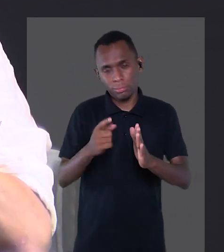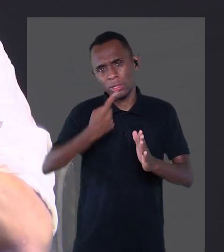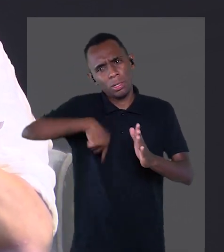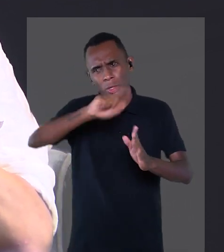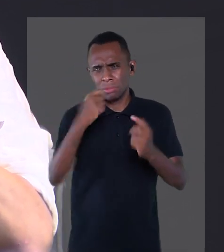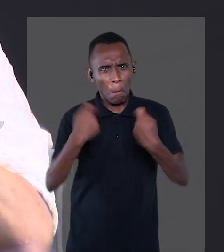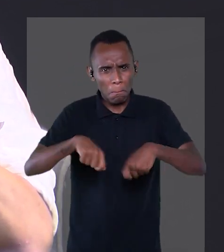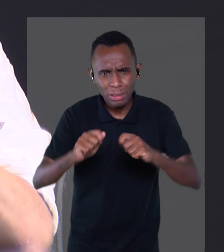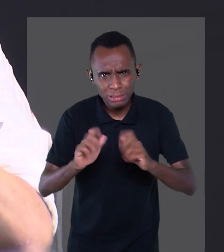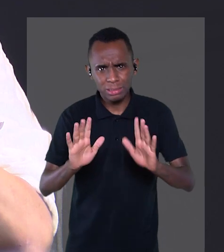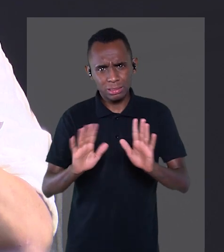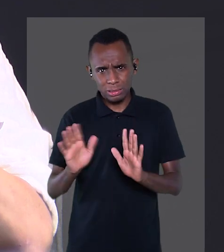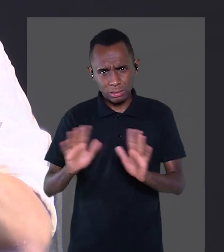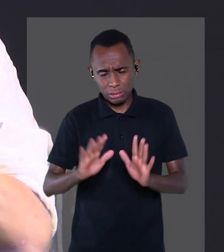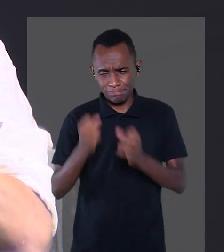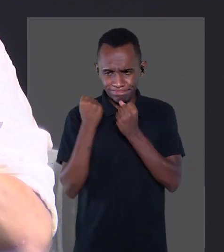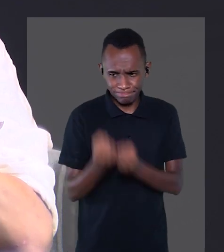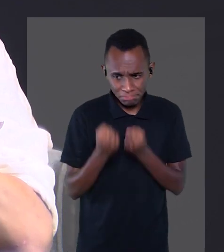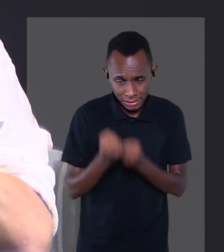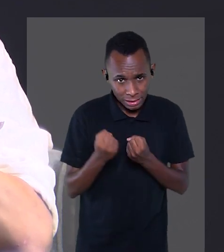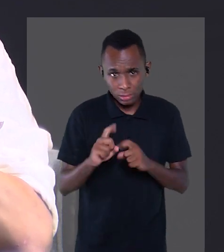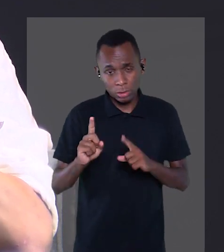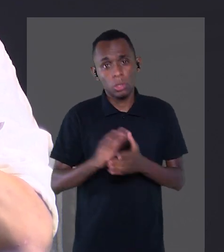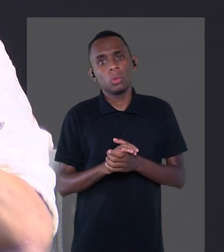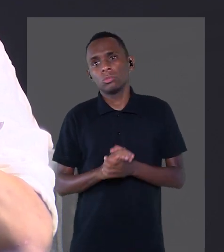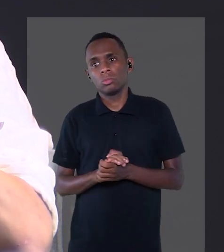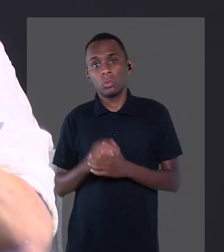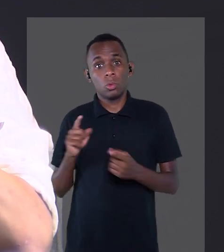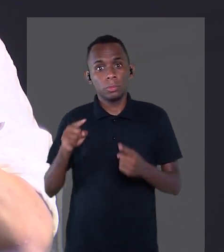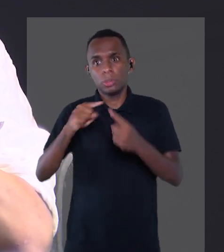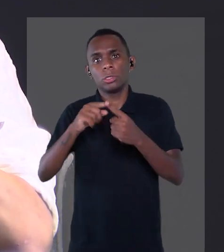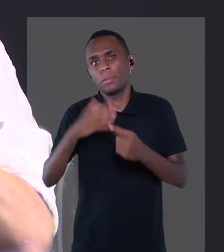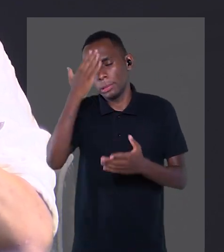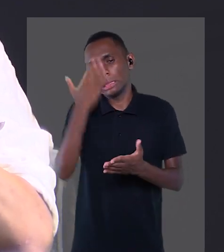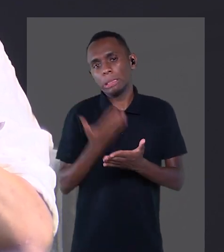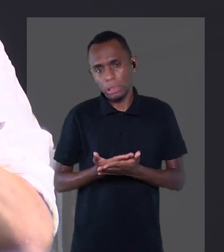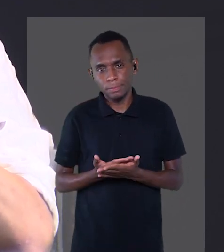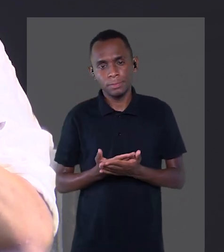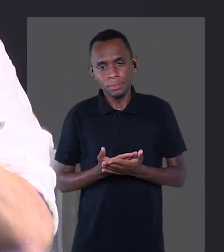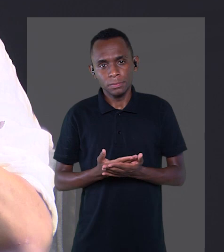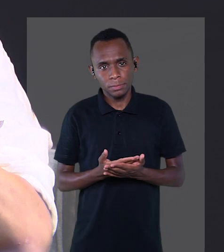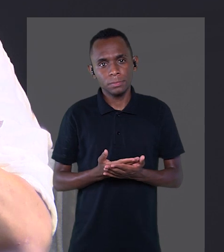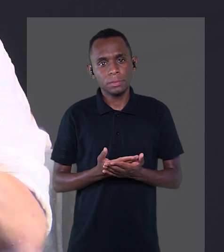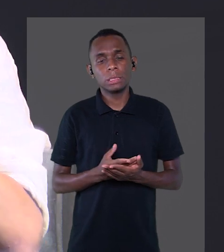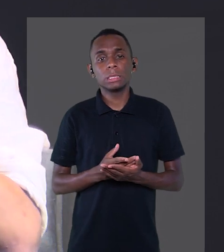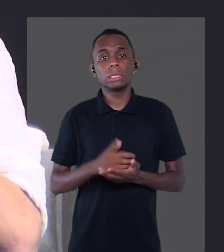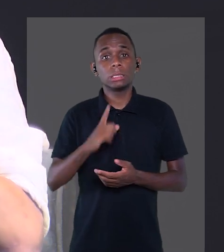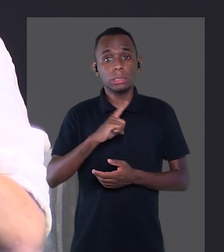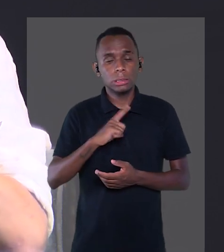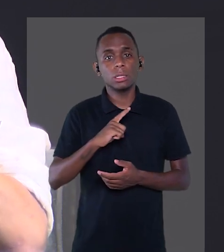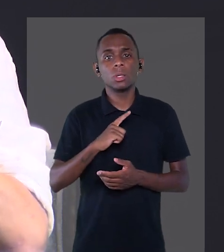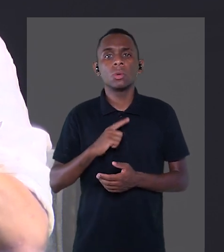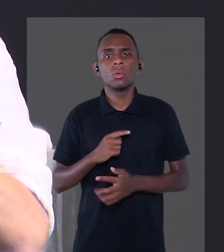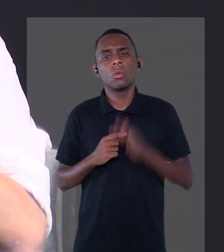estava precisando de mais barra pesada, mas sim de um motivo para acreditar, né, que haveria uma